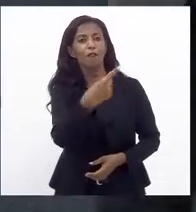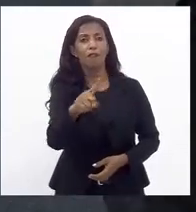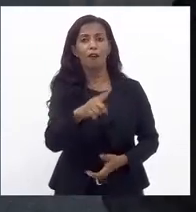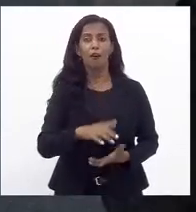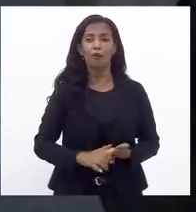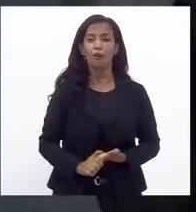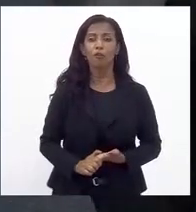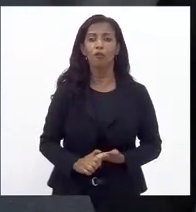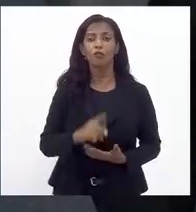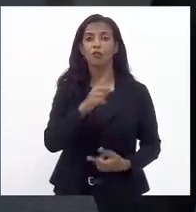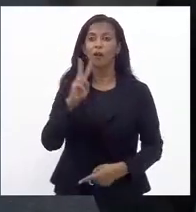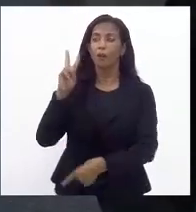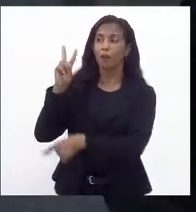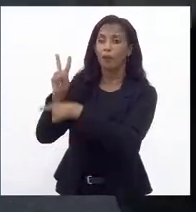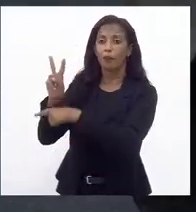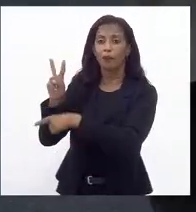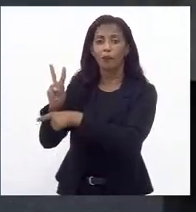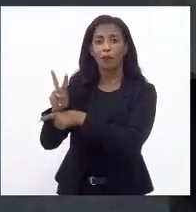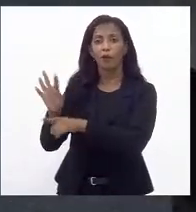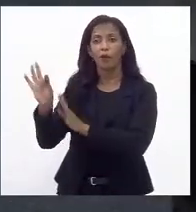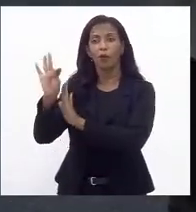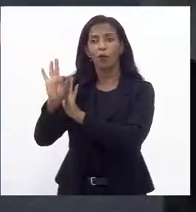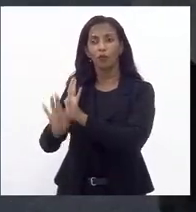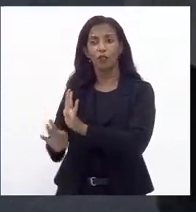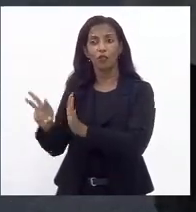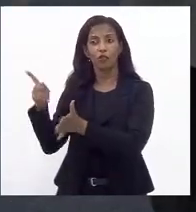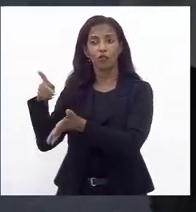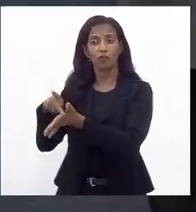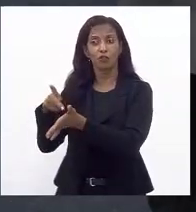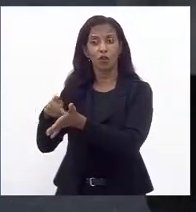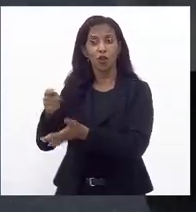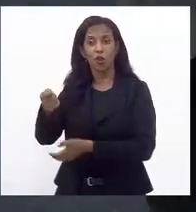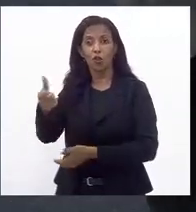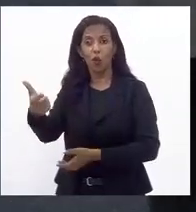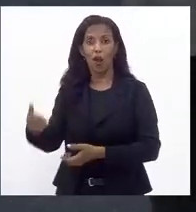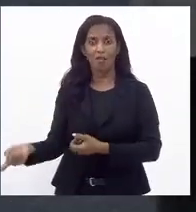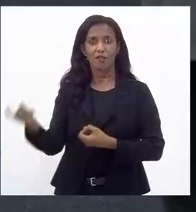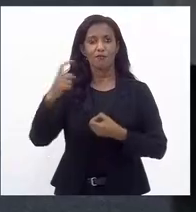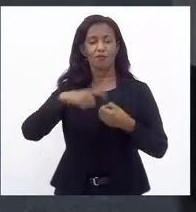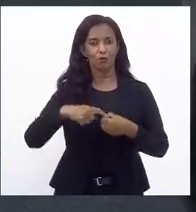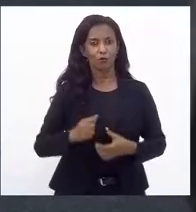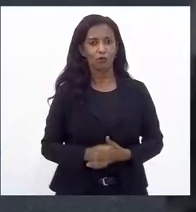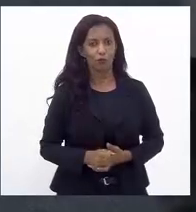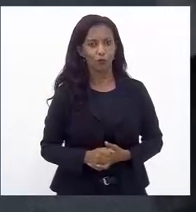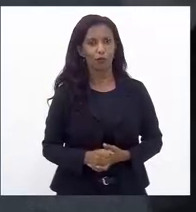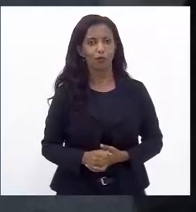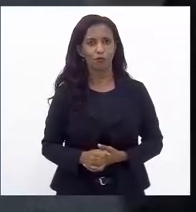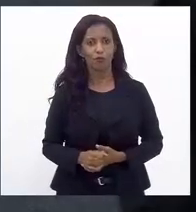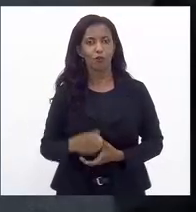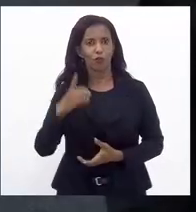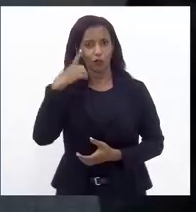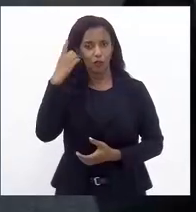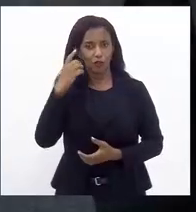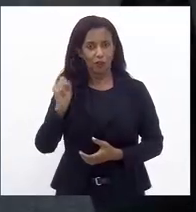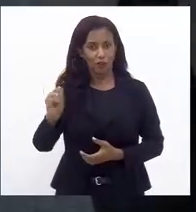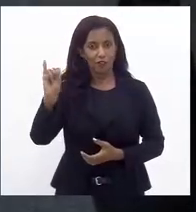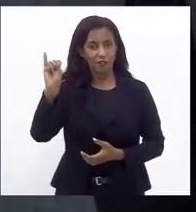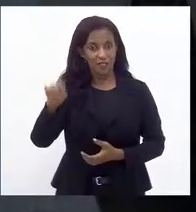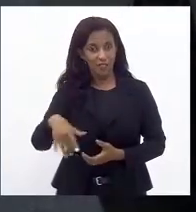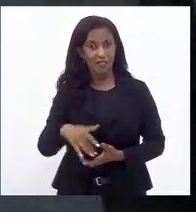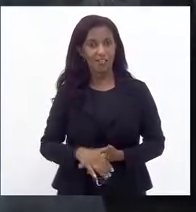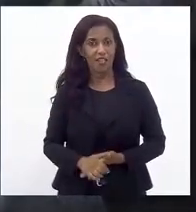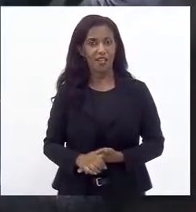não estava defendendo Originalmente o texto original e quase voltou os deputados que votaram sim